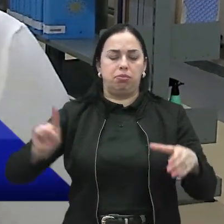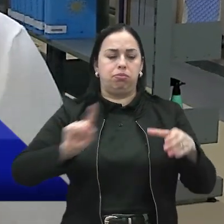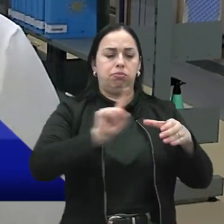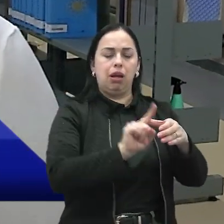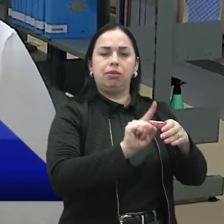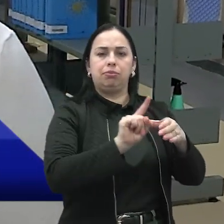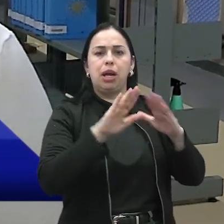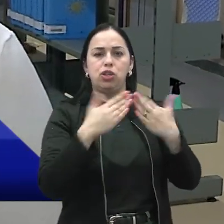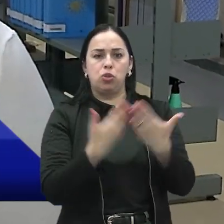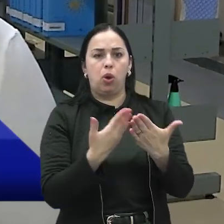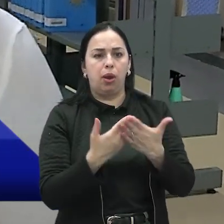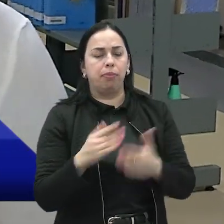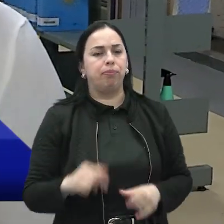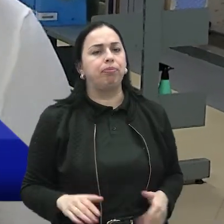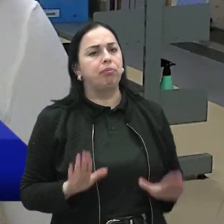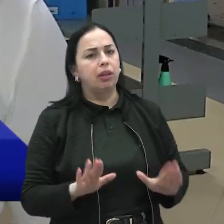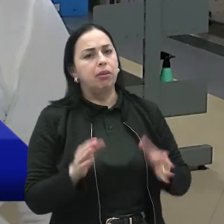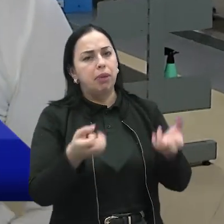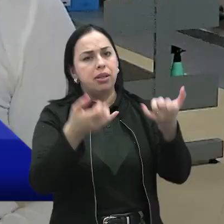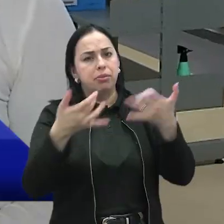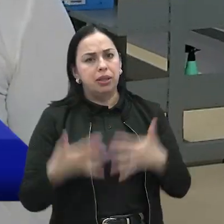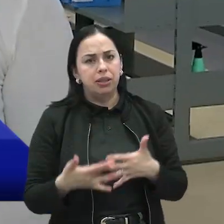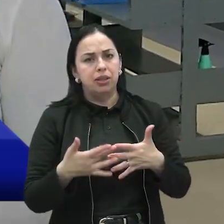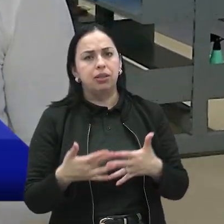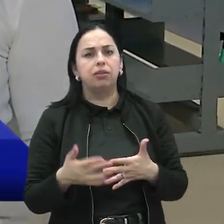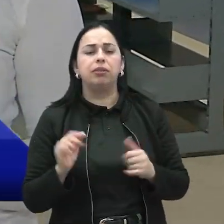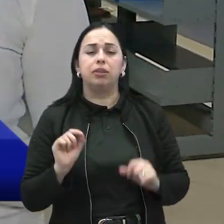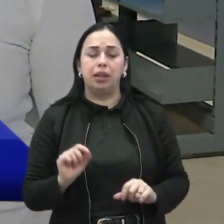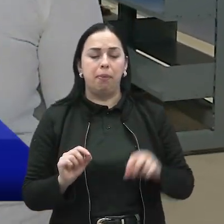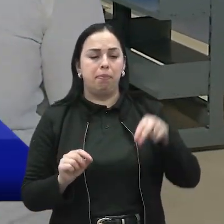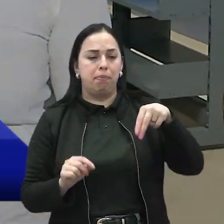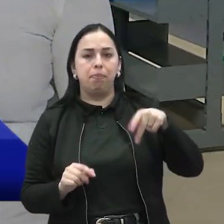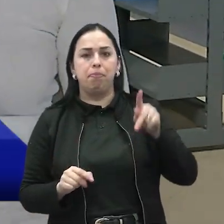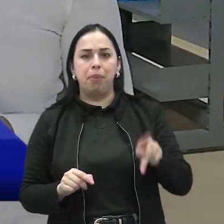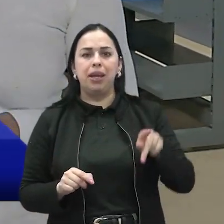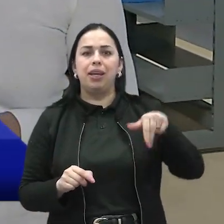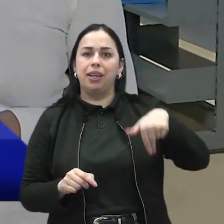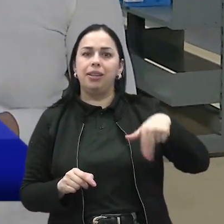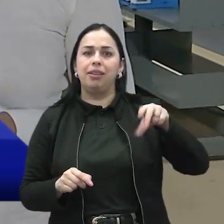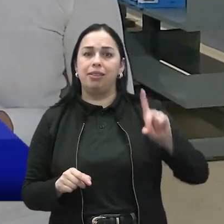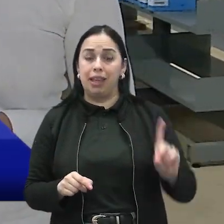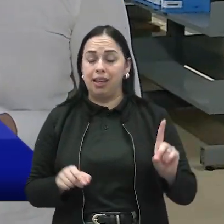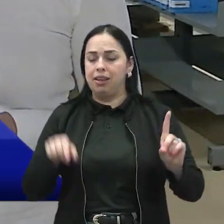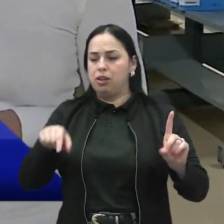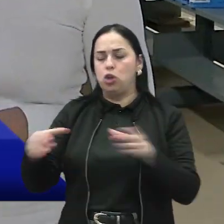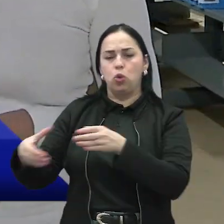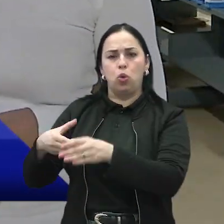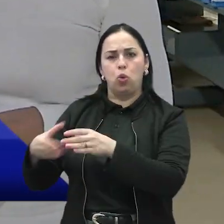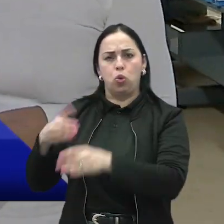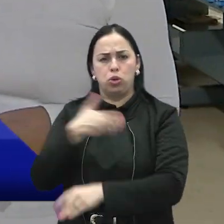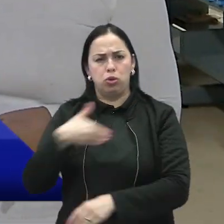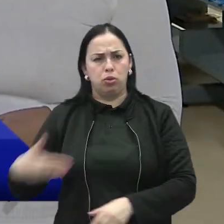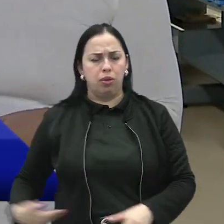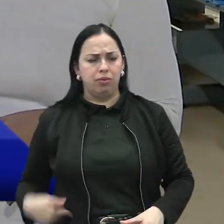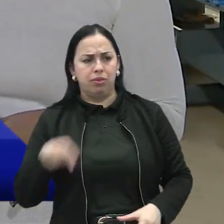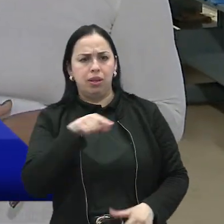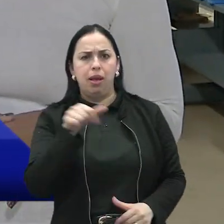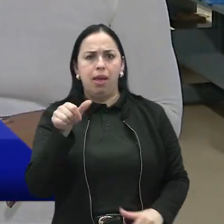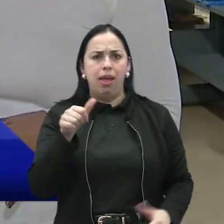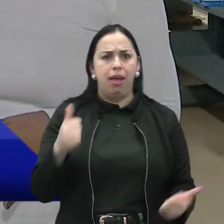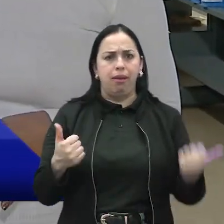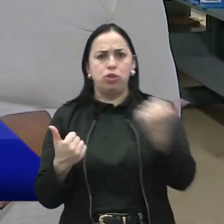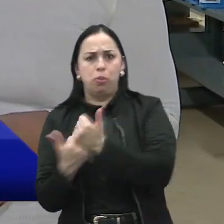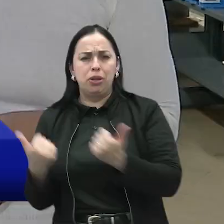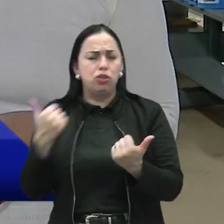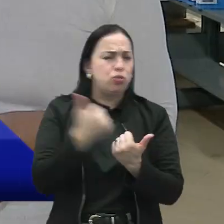sua rede de ensino. Perfeito. Eu queria que você falasse um pouco também sobre as diferenças da PND para um concurso público. Um altera o outro, se faz